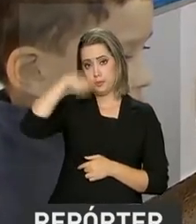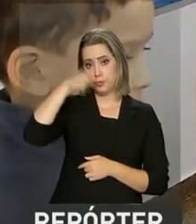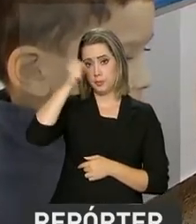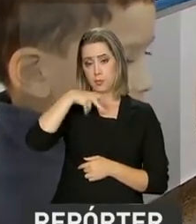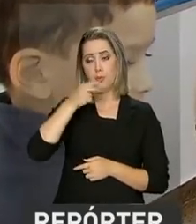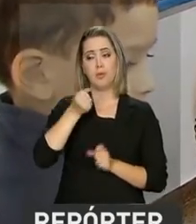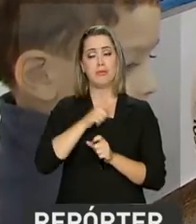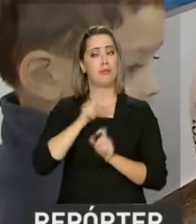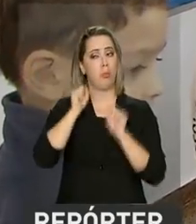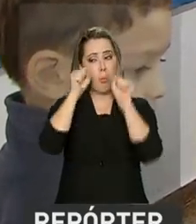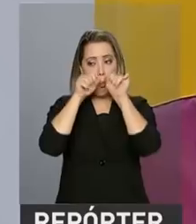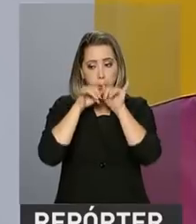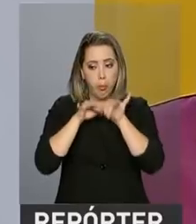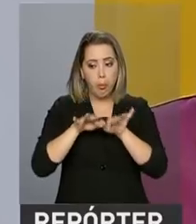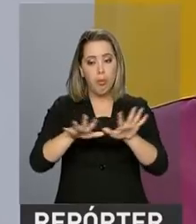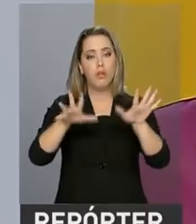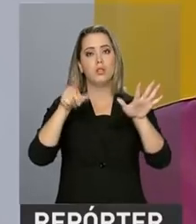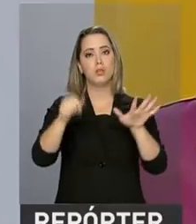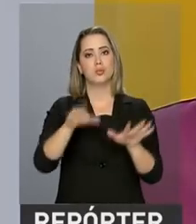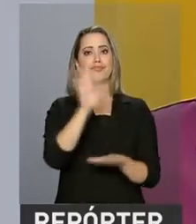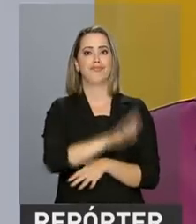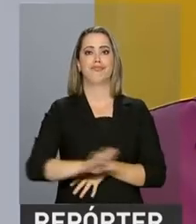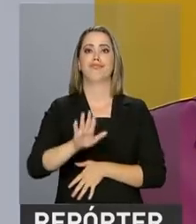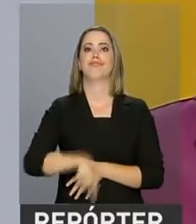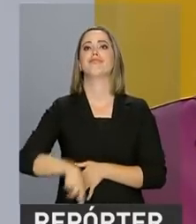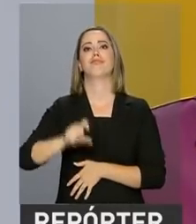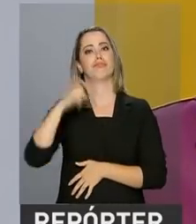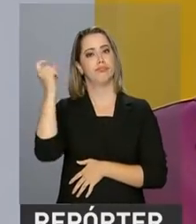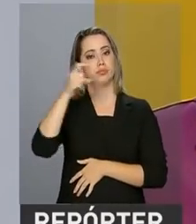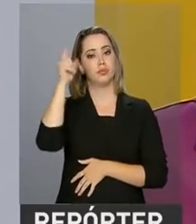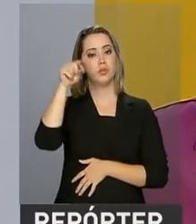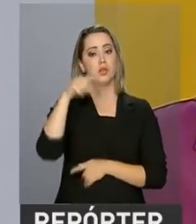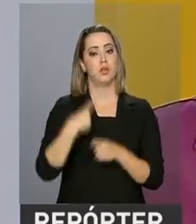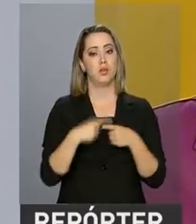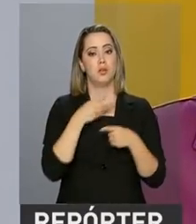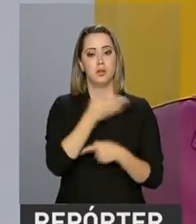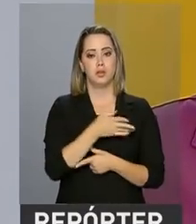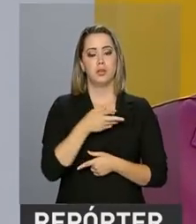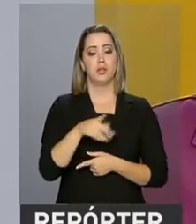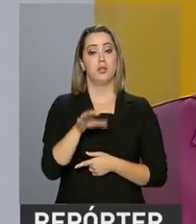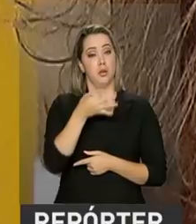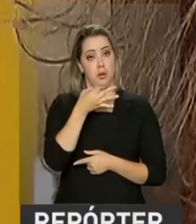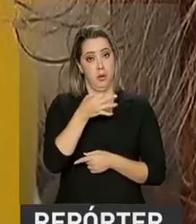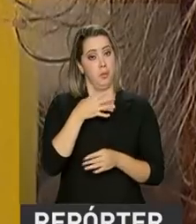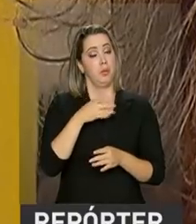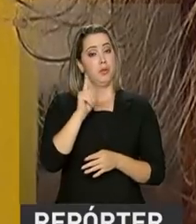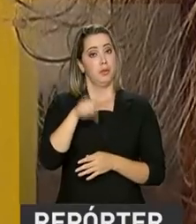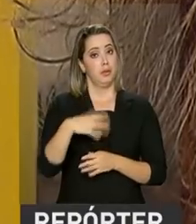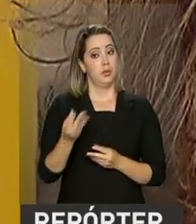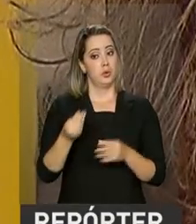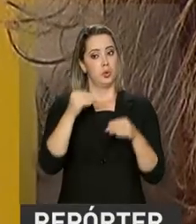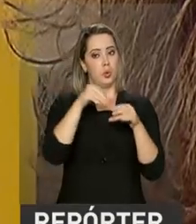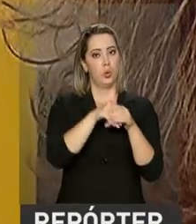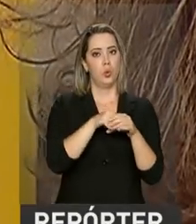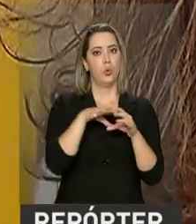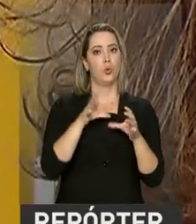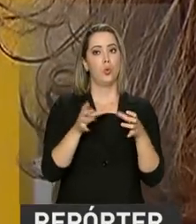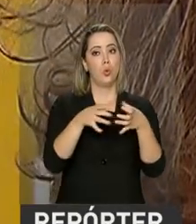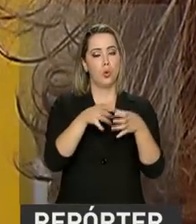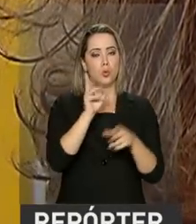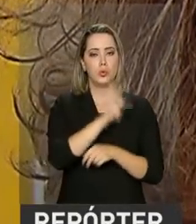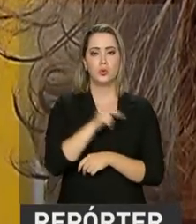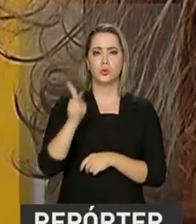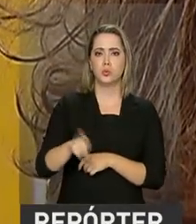para a turma é alto. Por isso, Elizabeth acha que a decisão do Ministério da Saúde de incluir os professores